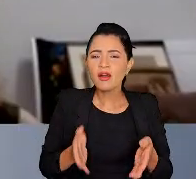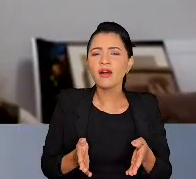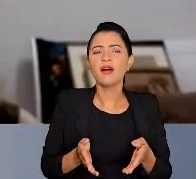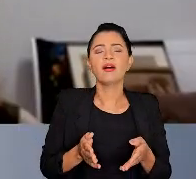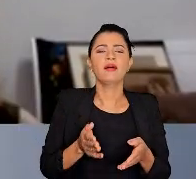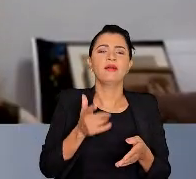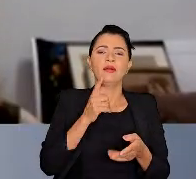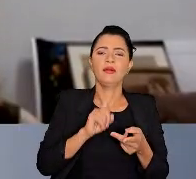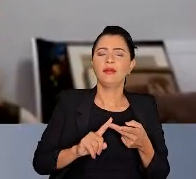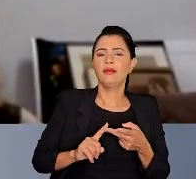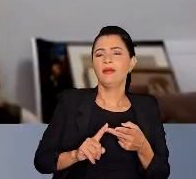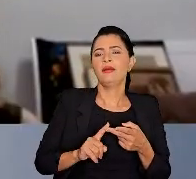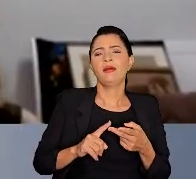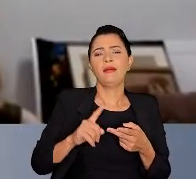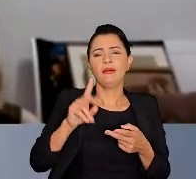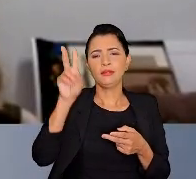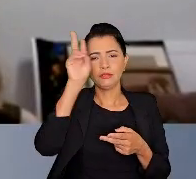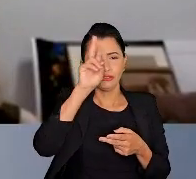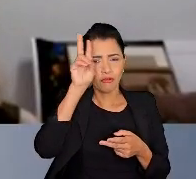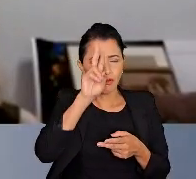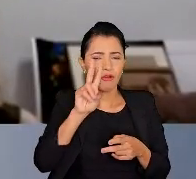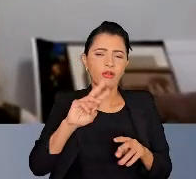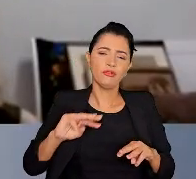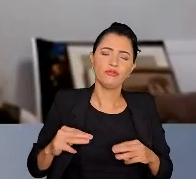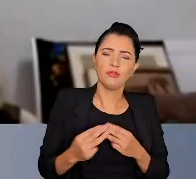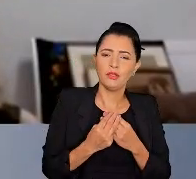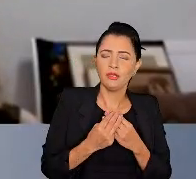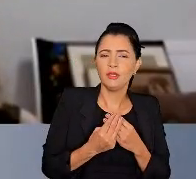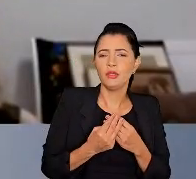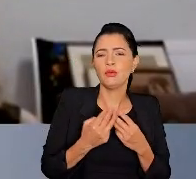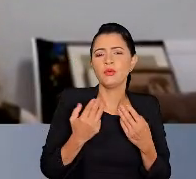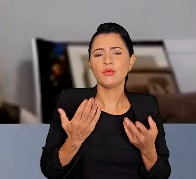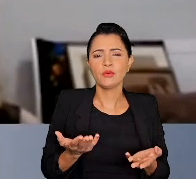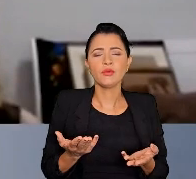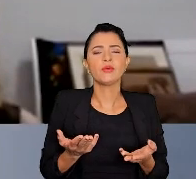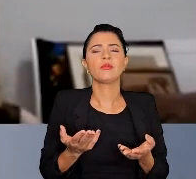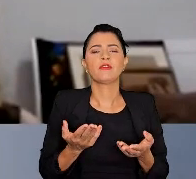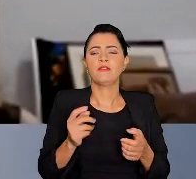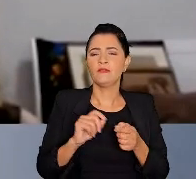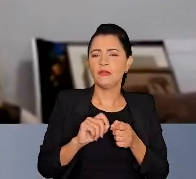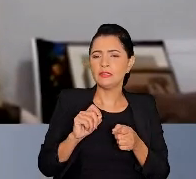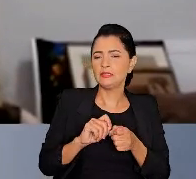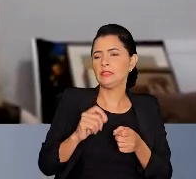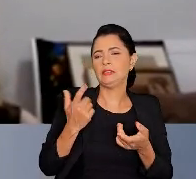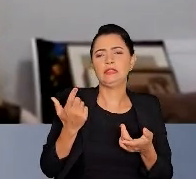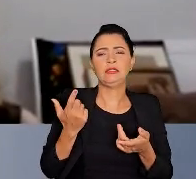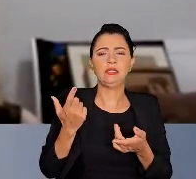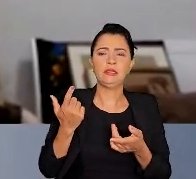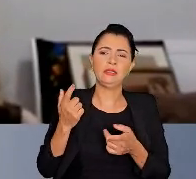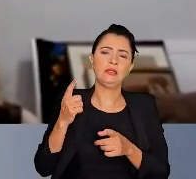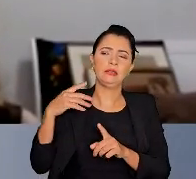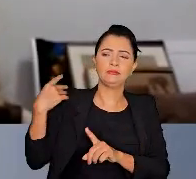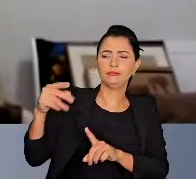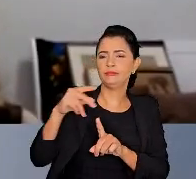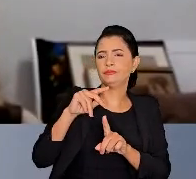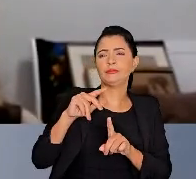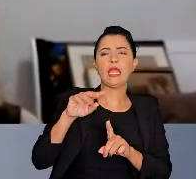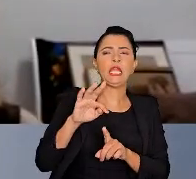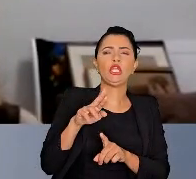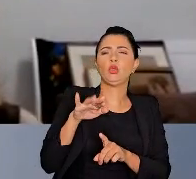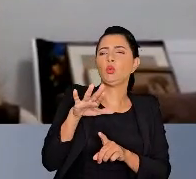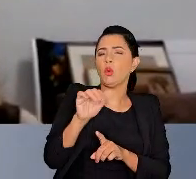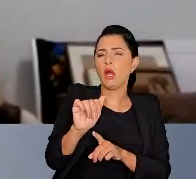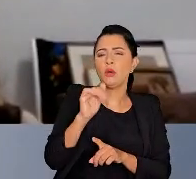de sangue, as histórias de que judeus praticavam rituais com crianças cristãs, de que